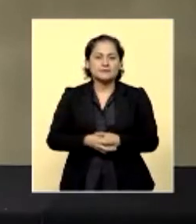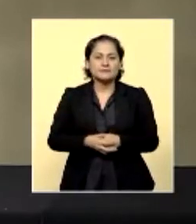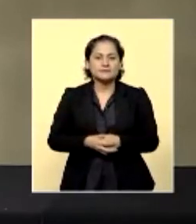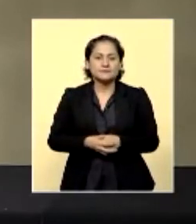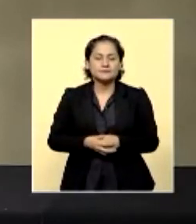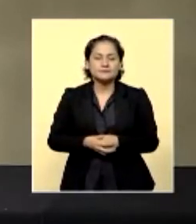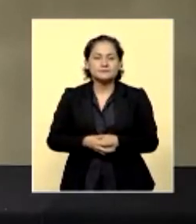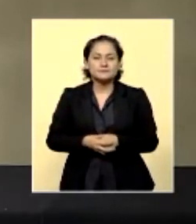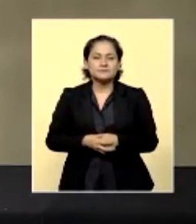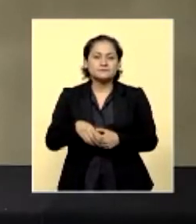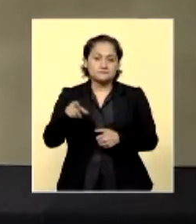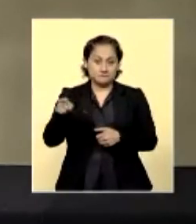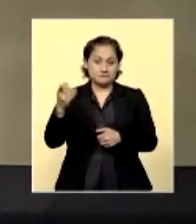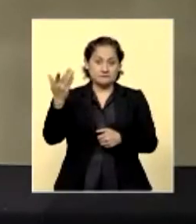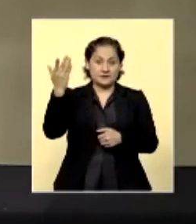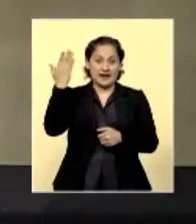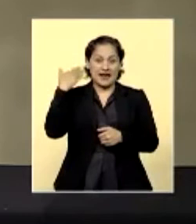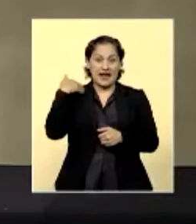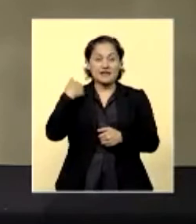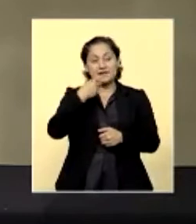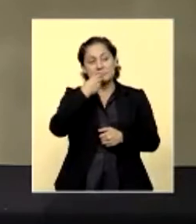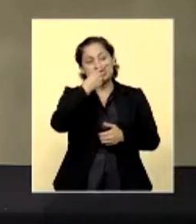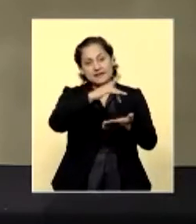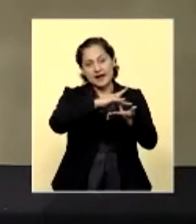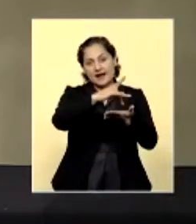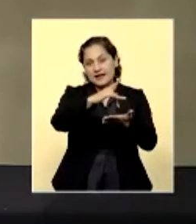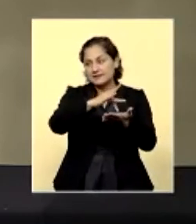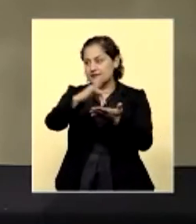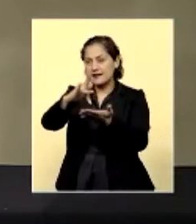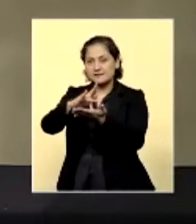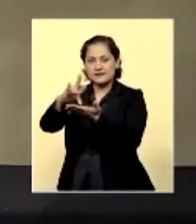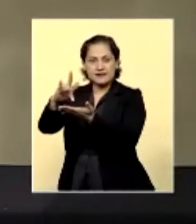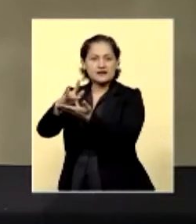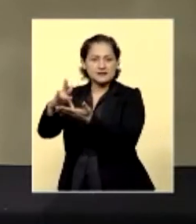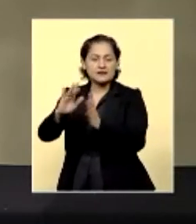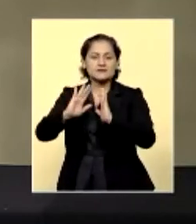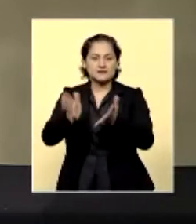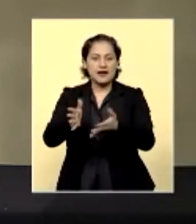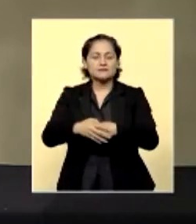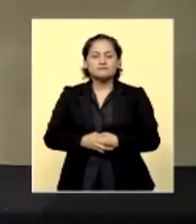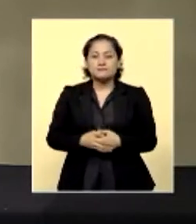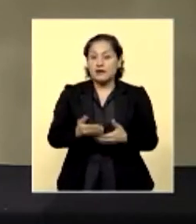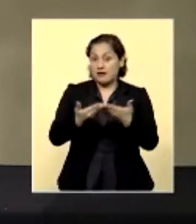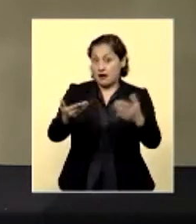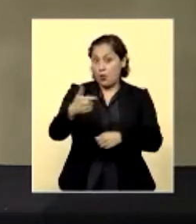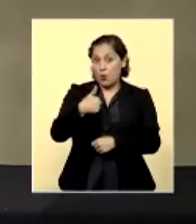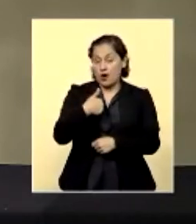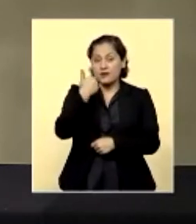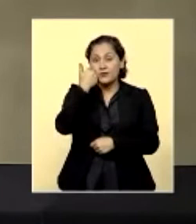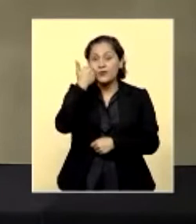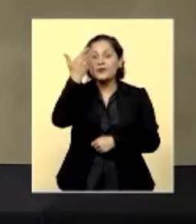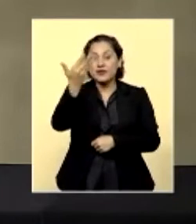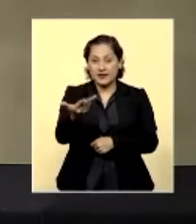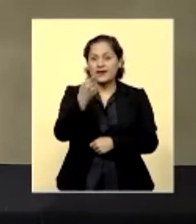individualmente já agradeceu individualmente a várias destas pessoas. E eu quero começar agradecendo a ele. Quisiera